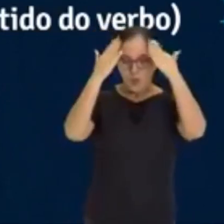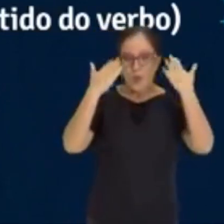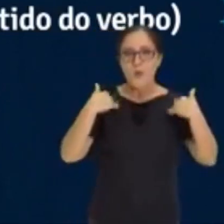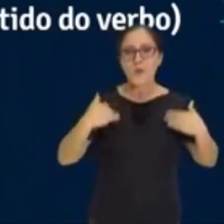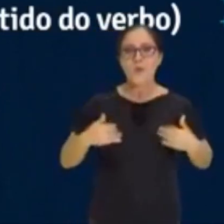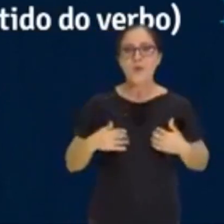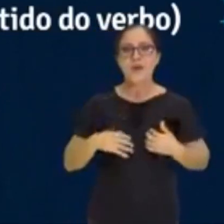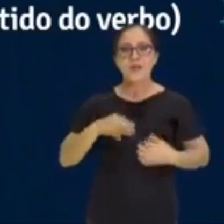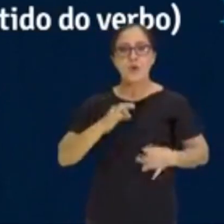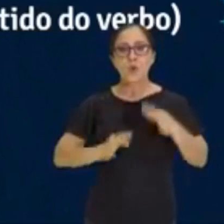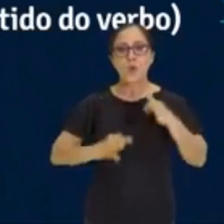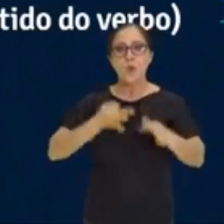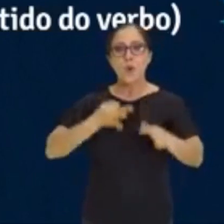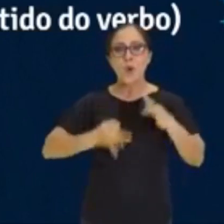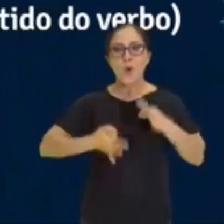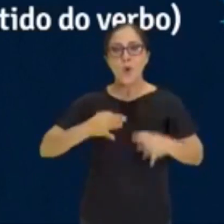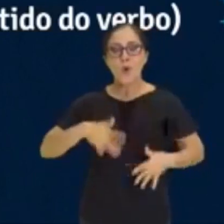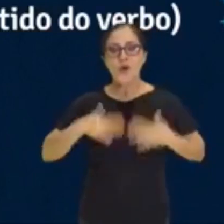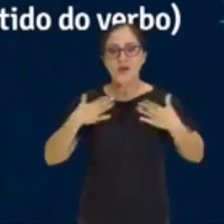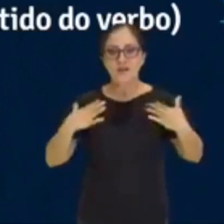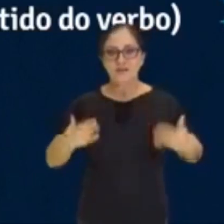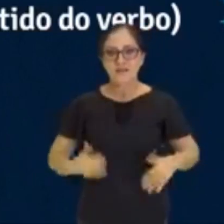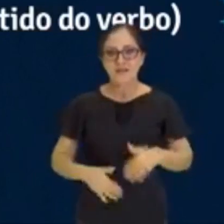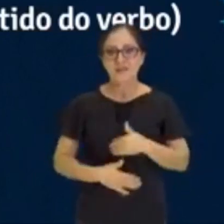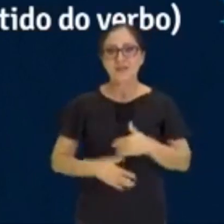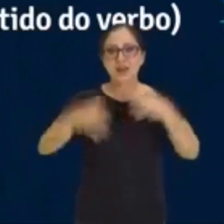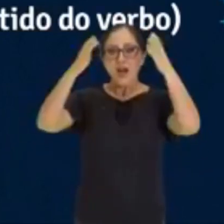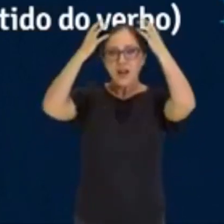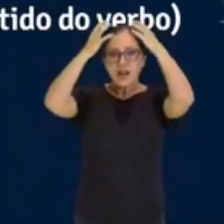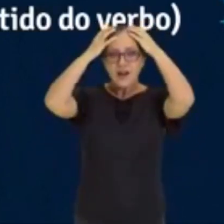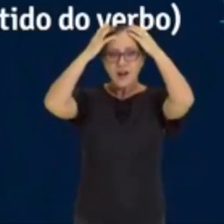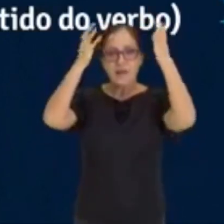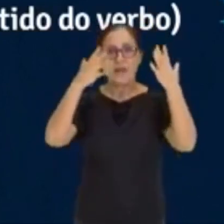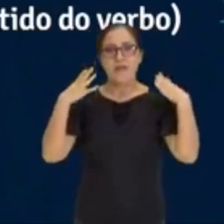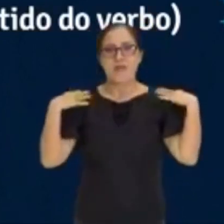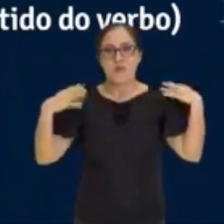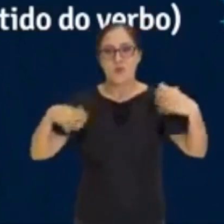composto, é construído, é constituído por cabeça,